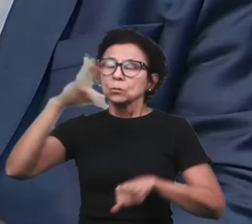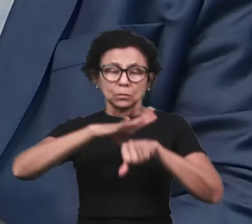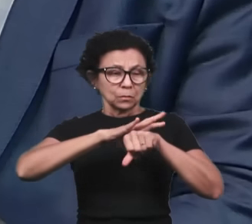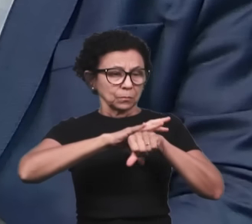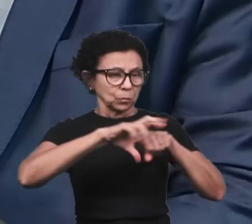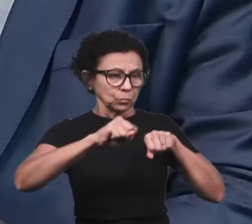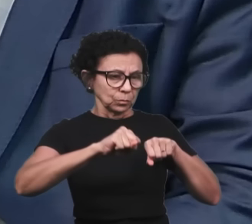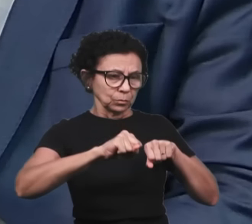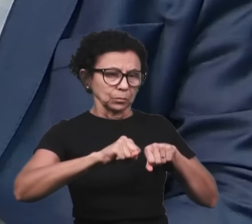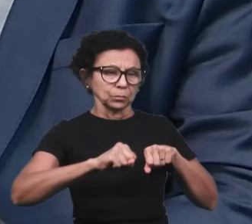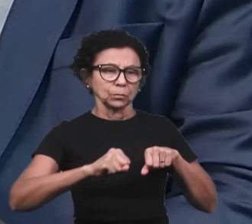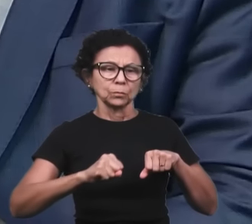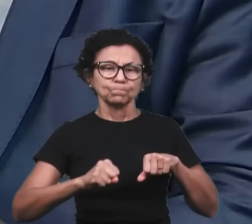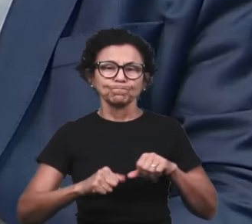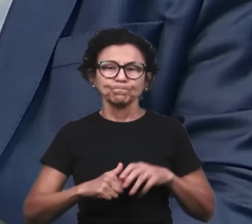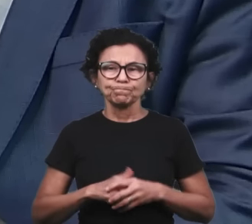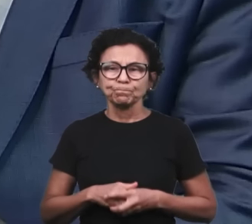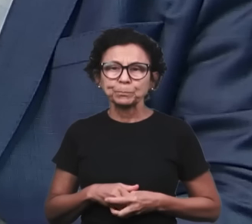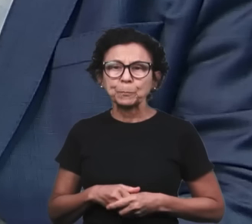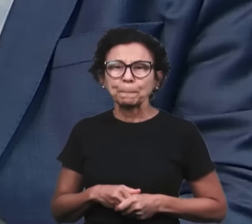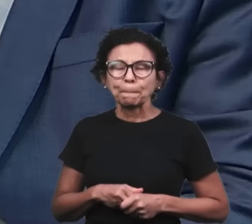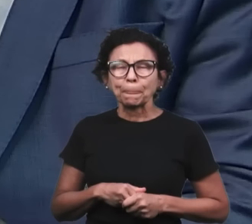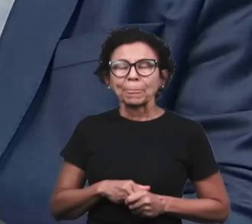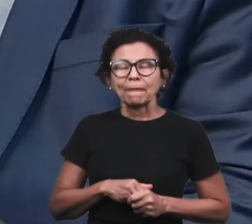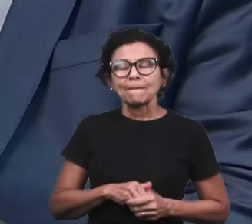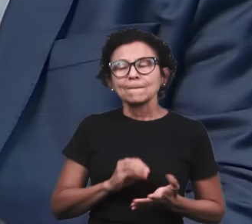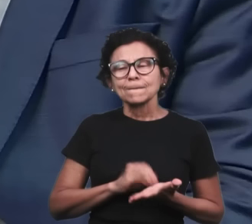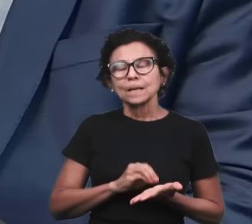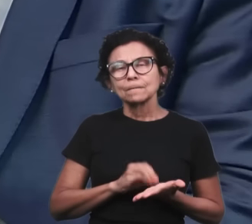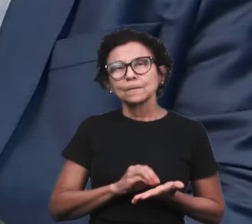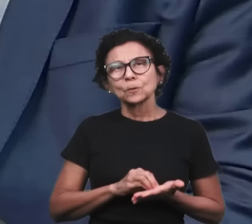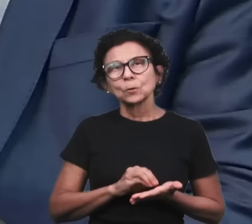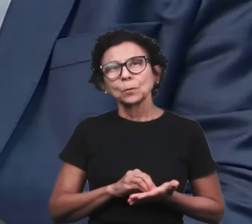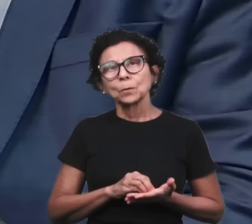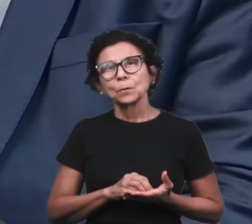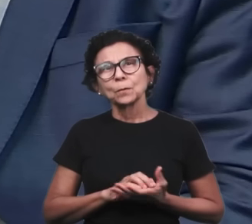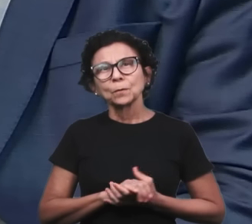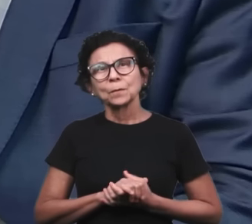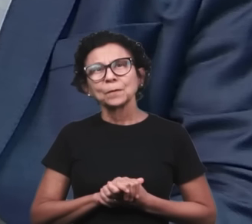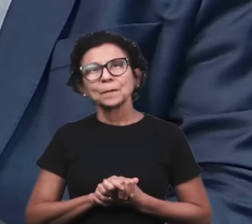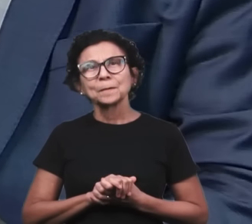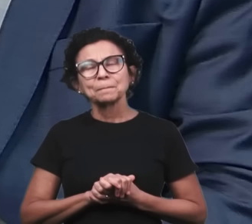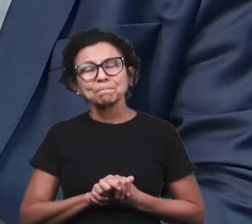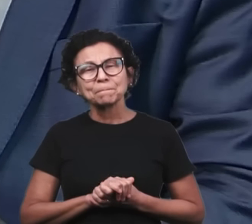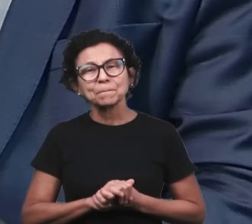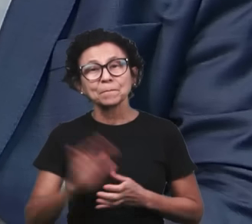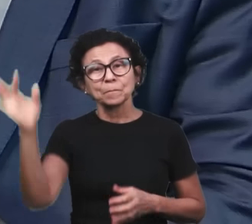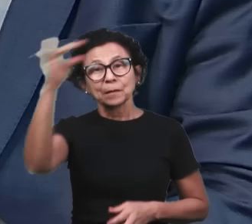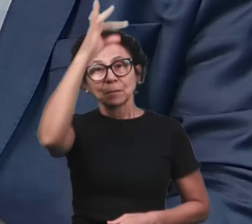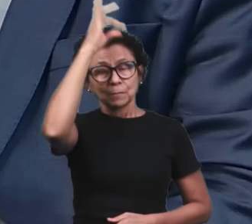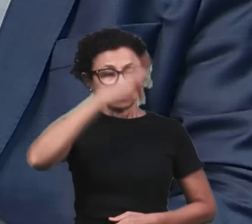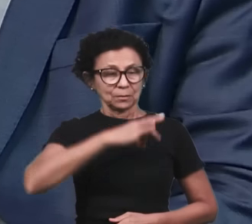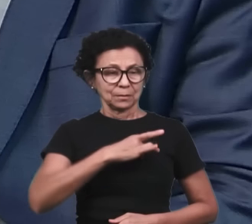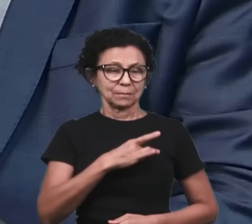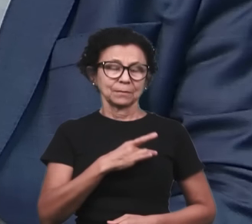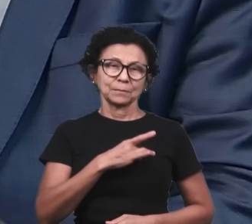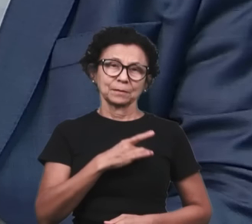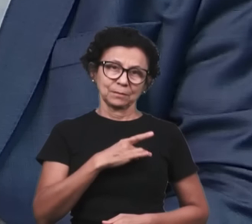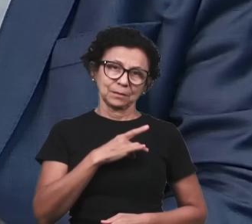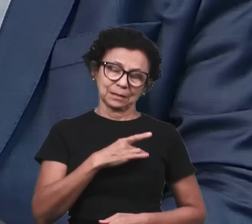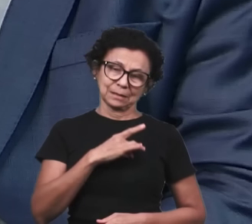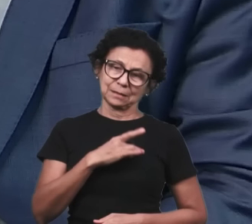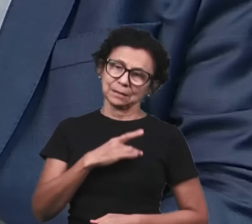comigo, faltou um segundo estágio, que é o ser batizado com o Espírito Santo.